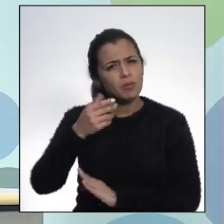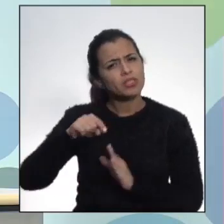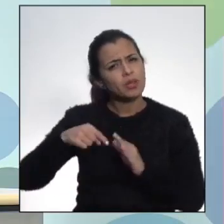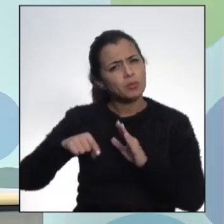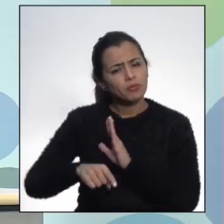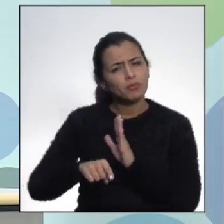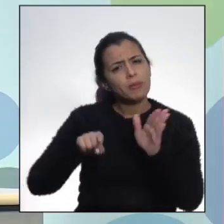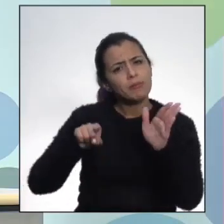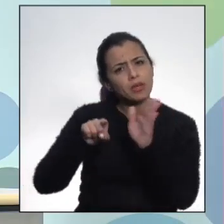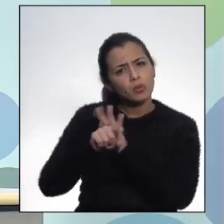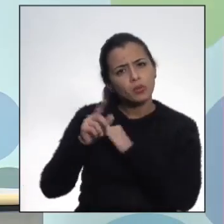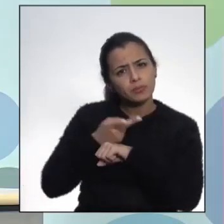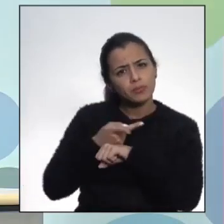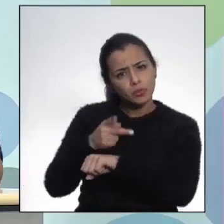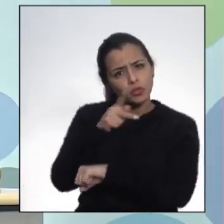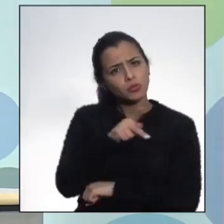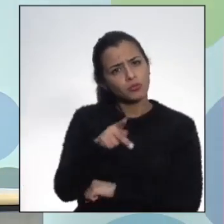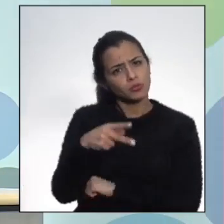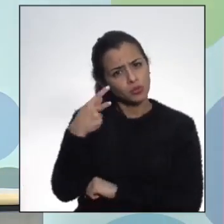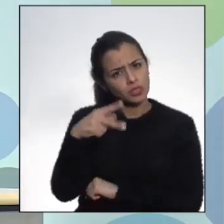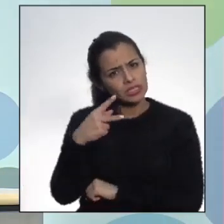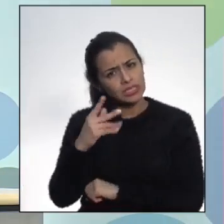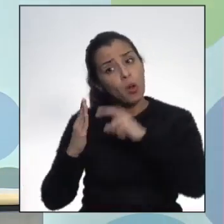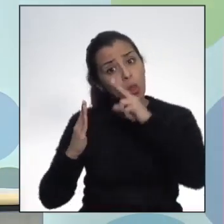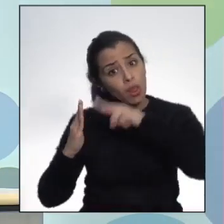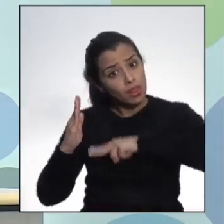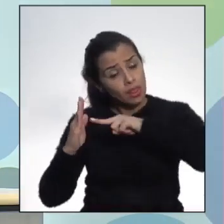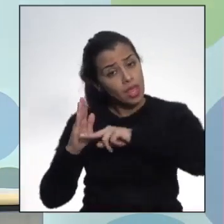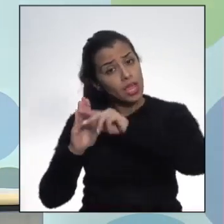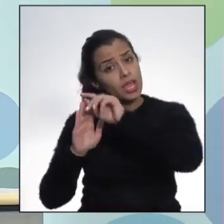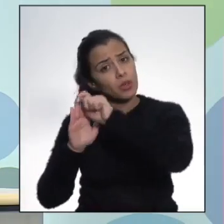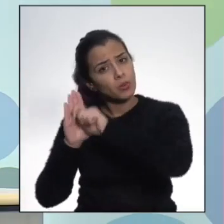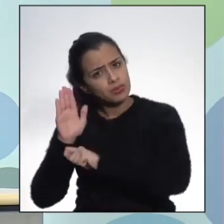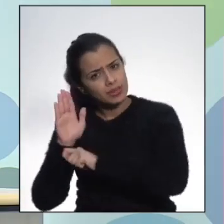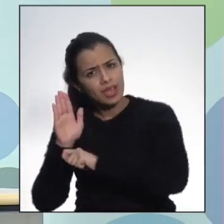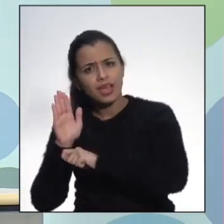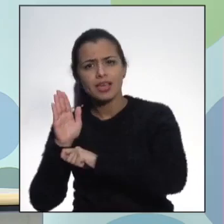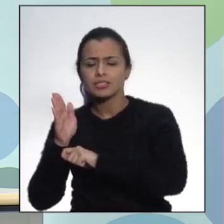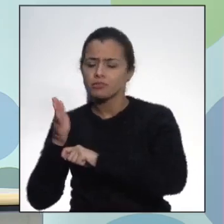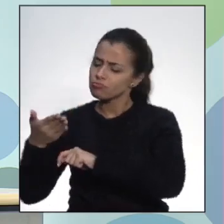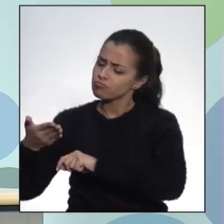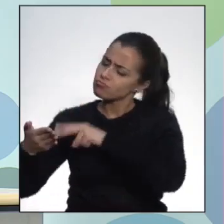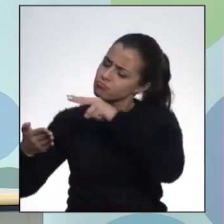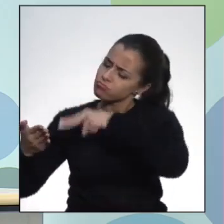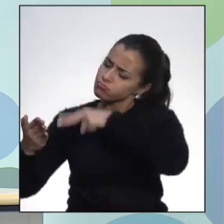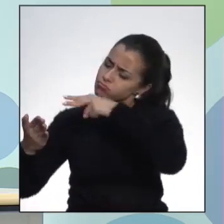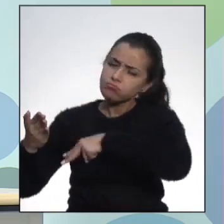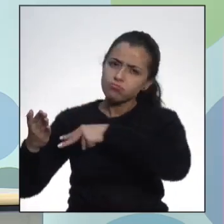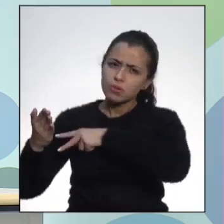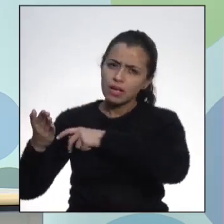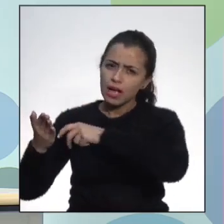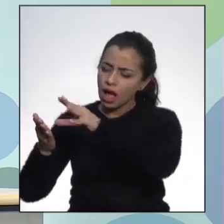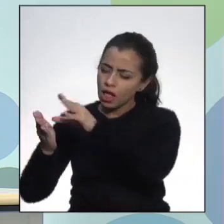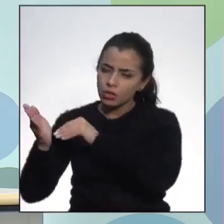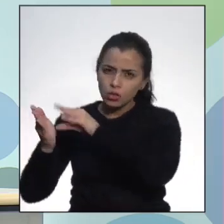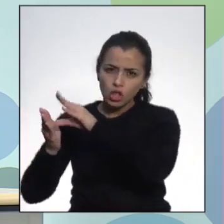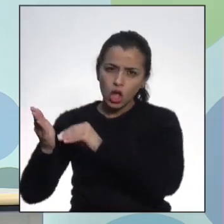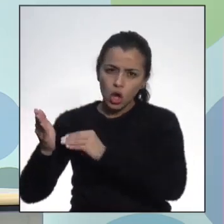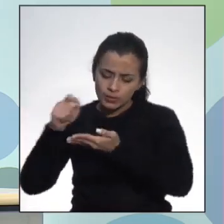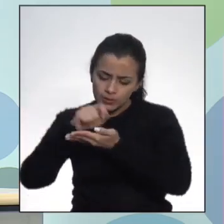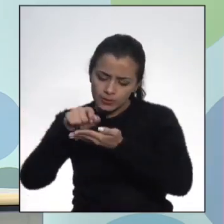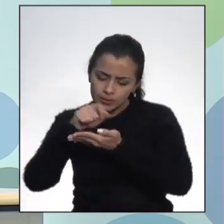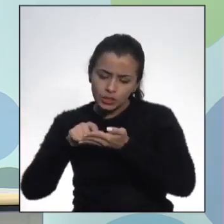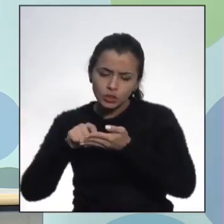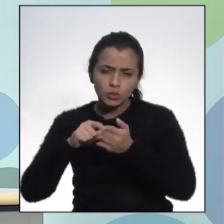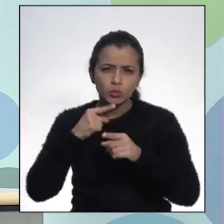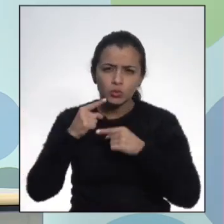Não esqueça de ler o texto, fazer mais perguntas, né? Fazer marcações. Não esqueça de aprofundar